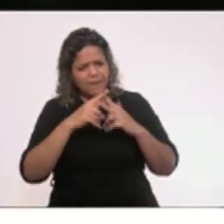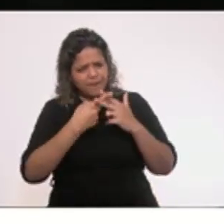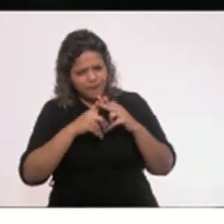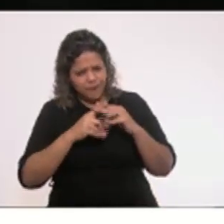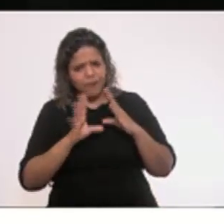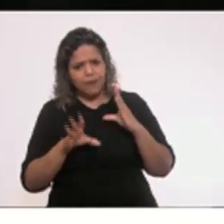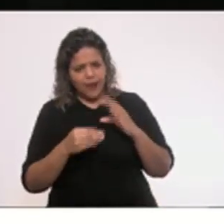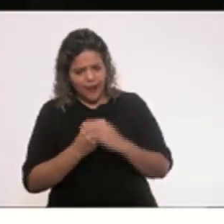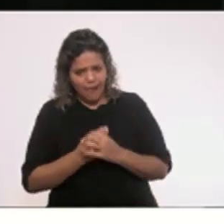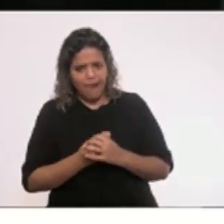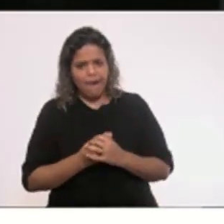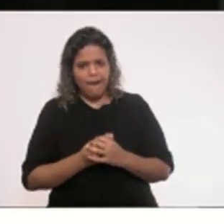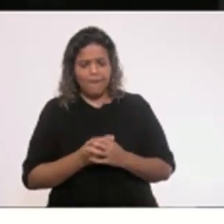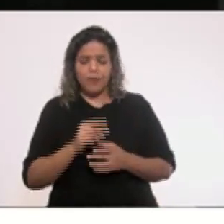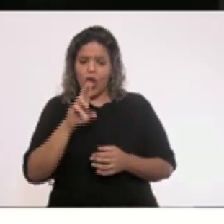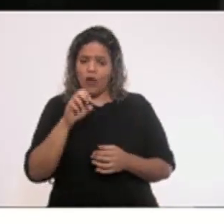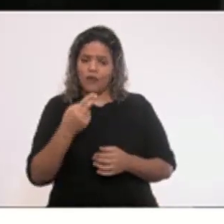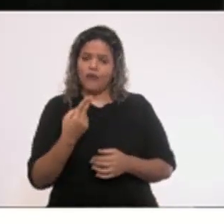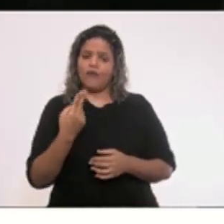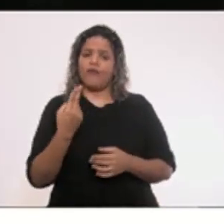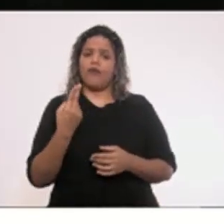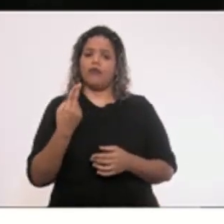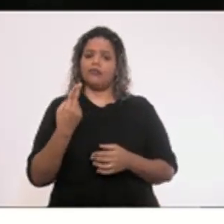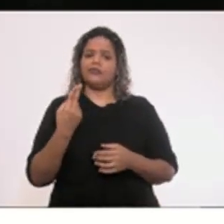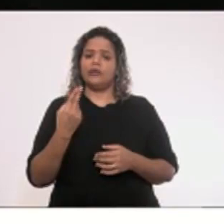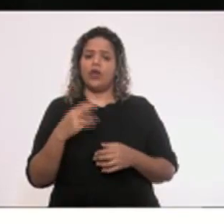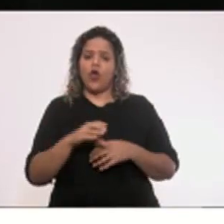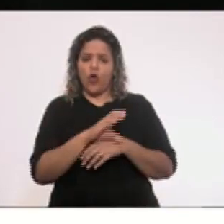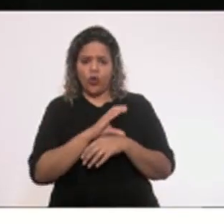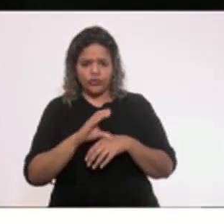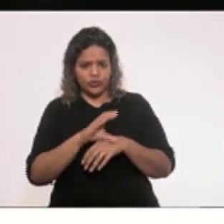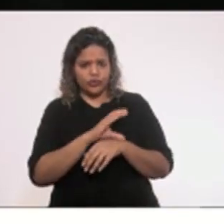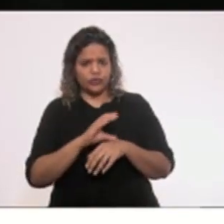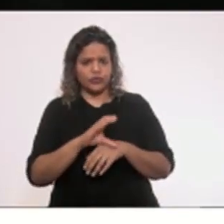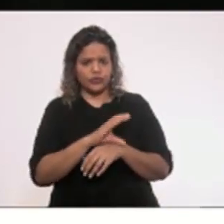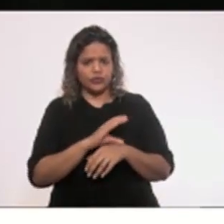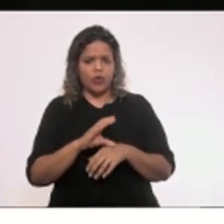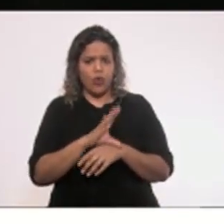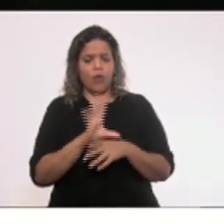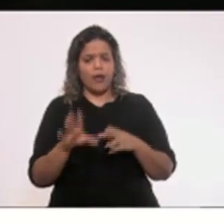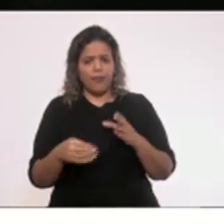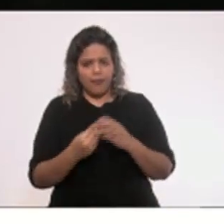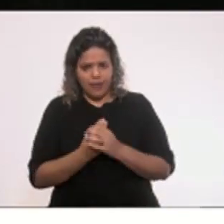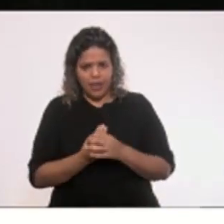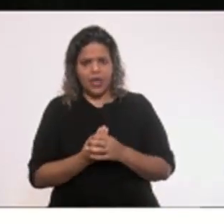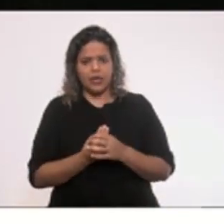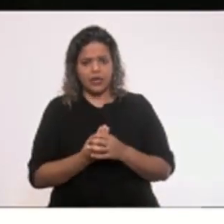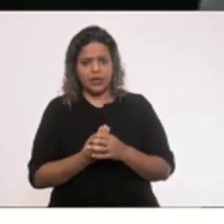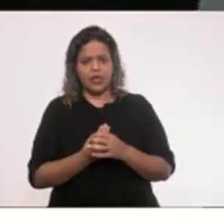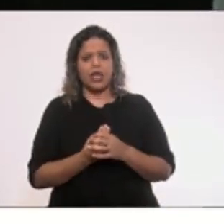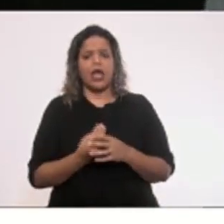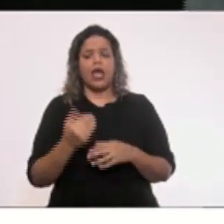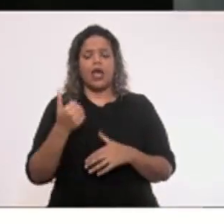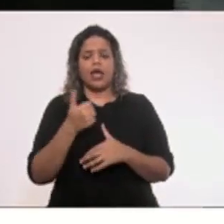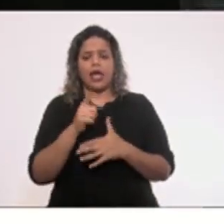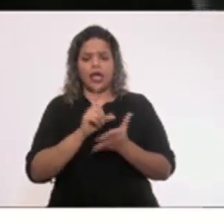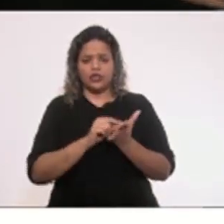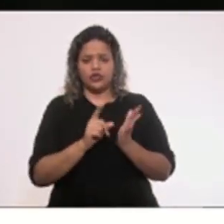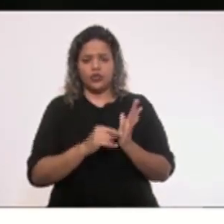com a emenda, eu vou dar o parecer pela constitucionalidade com emenda supressiva ao artigo